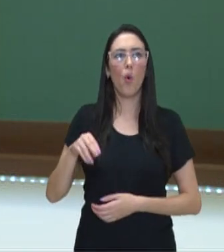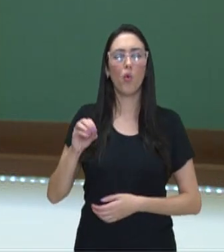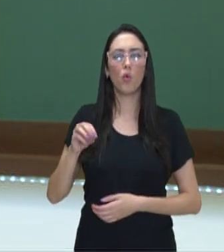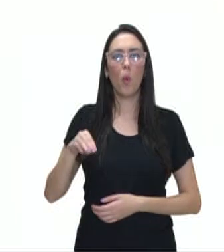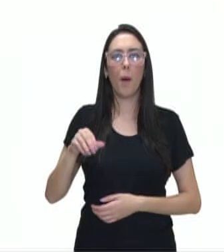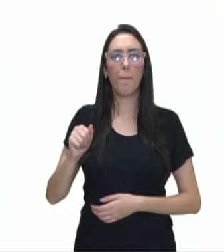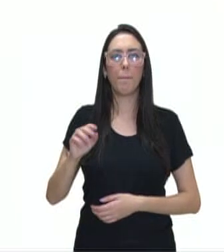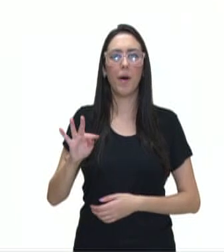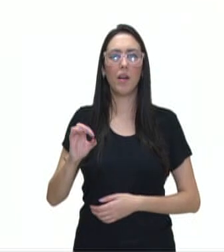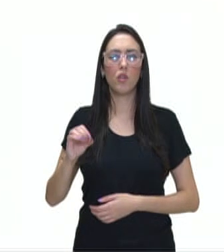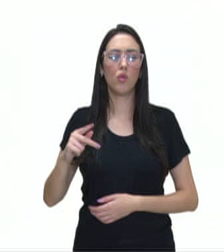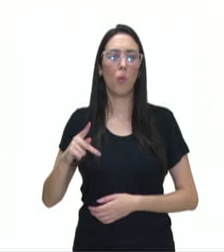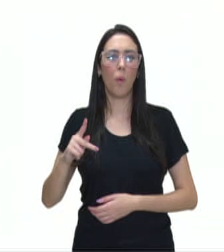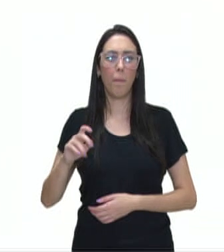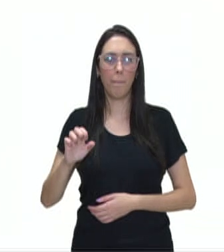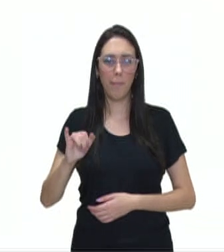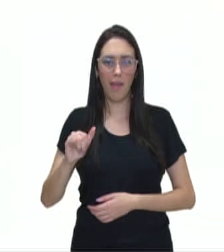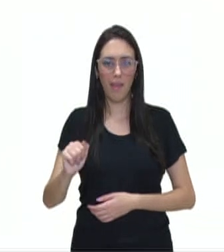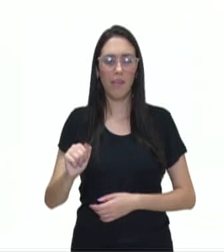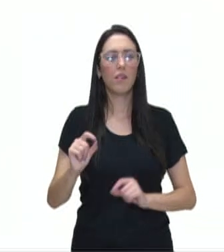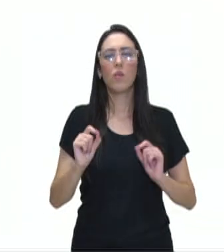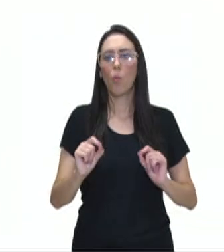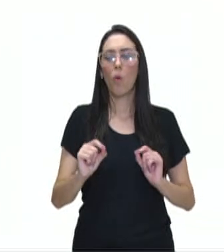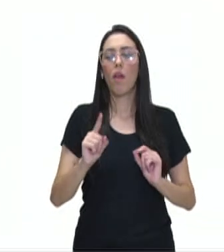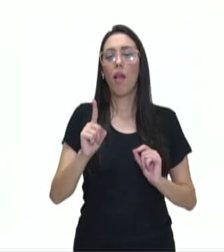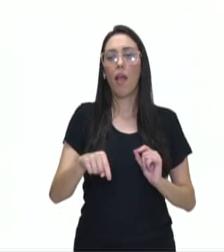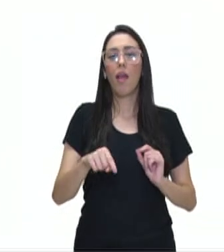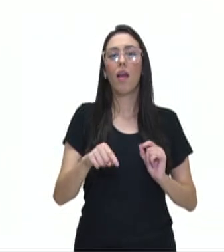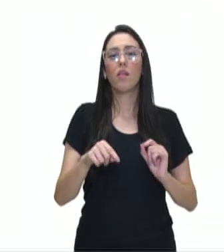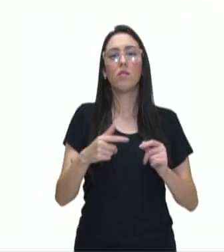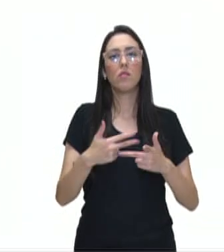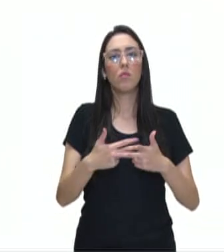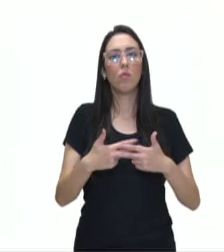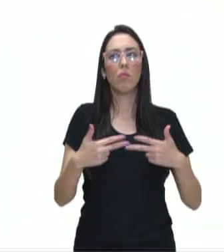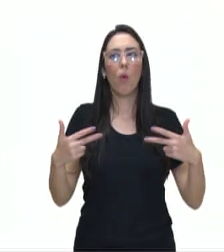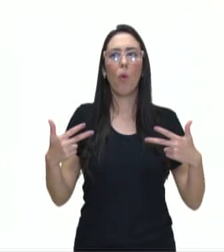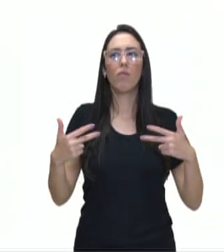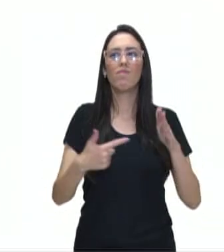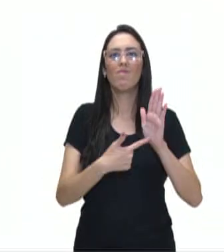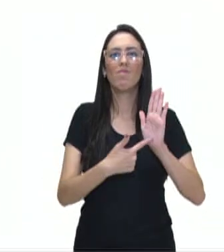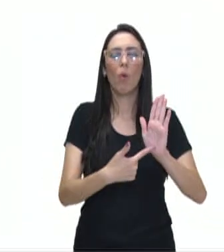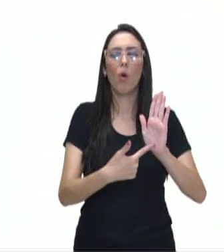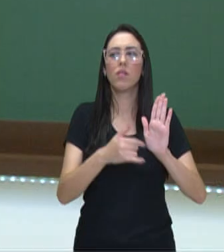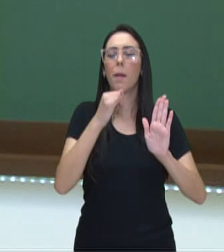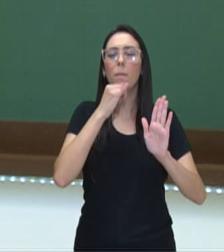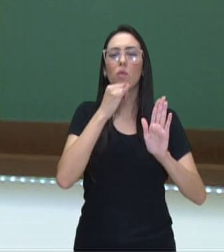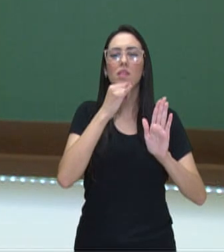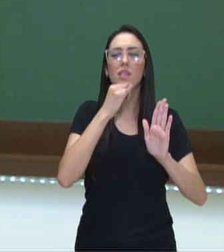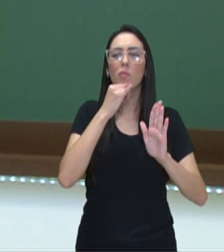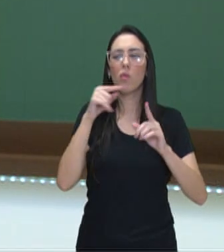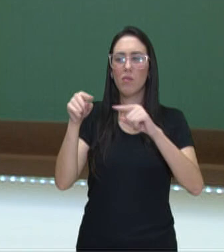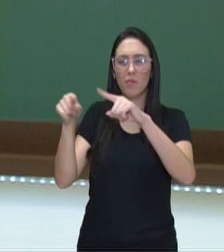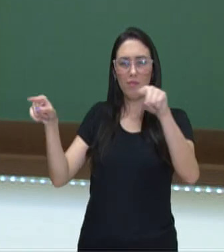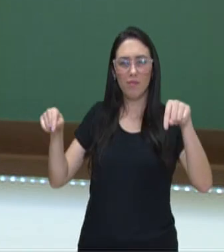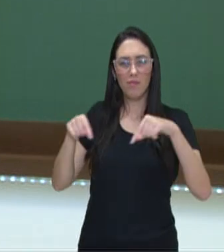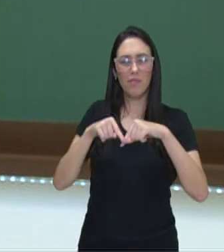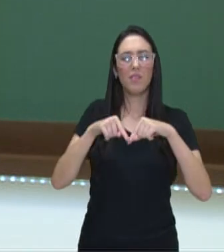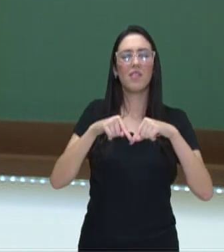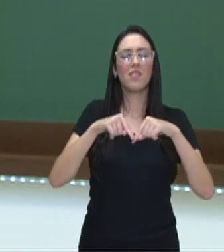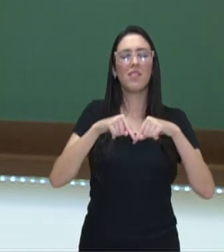está associada à coisa representada, Então, por exemplo, num campo de futebol, quando o juiz